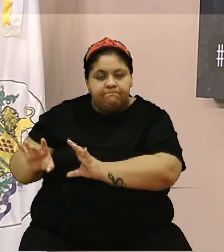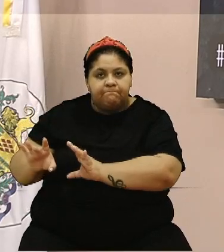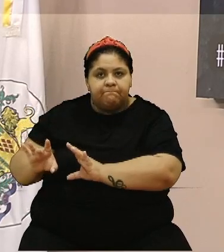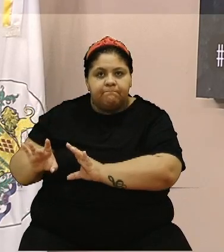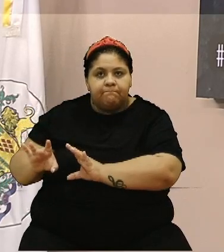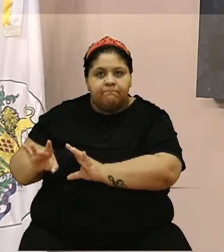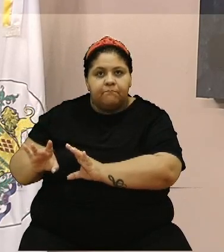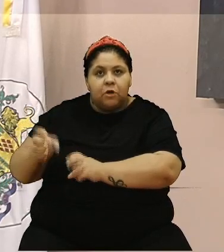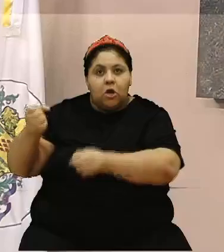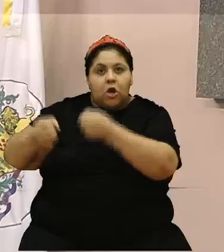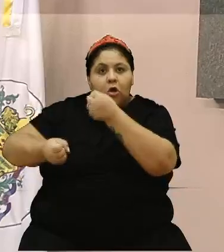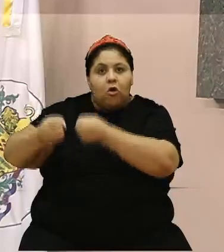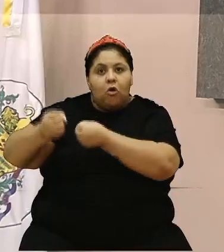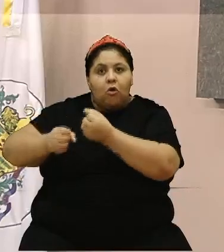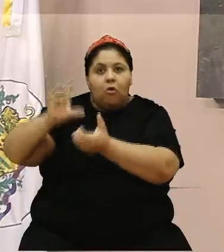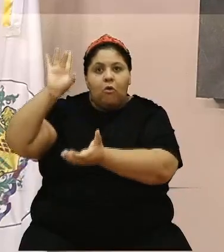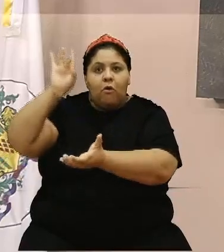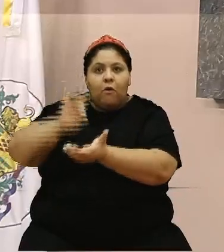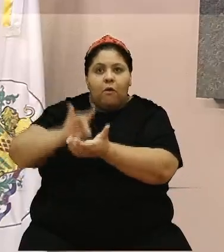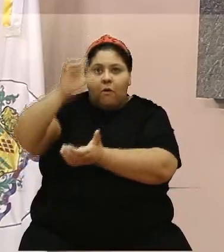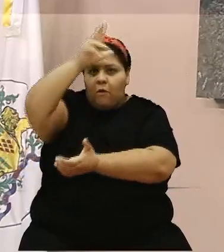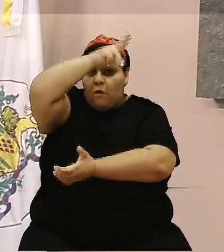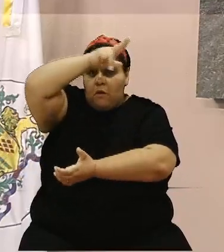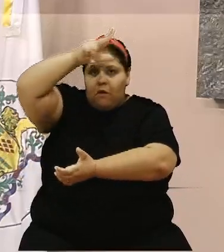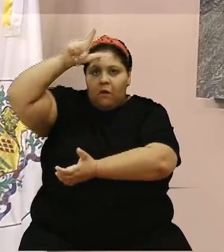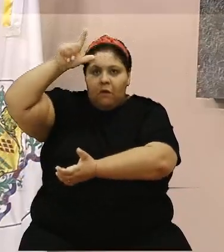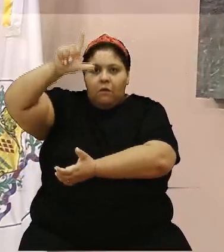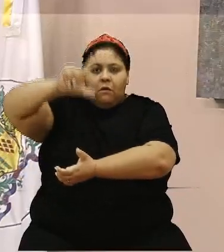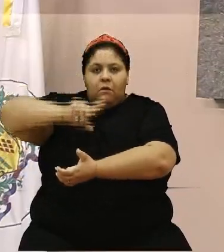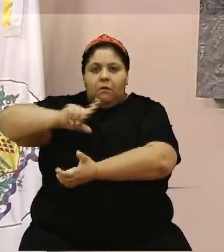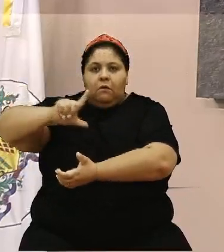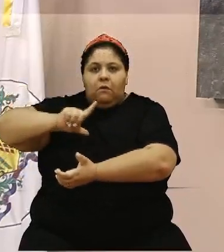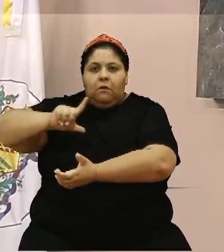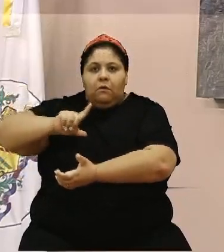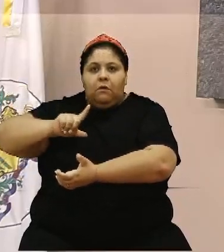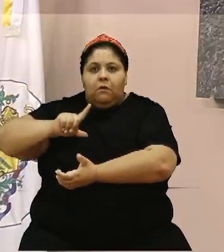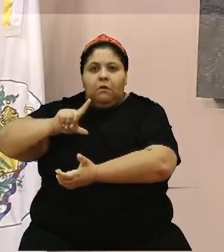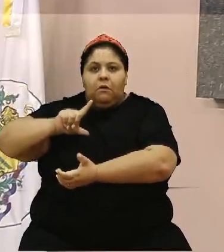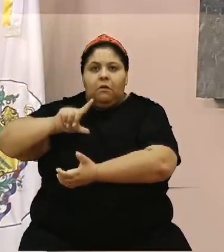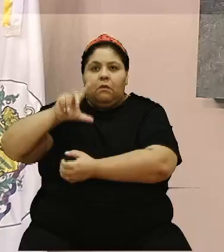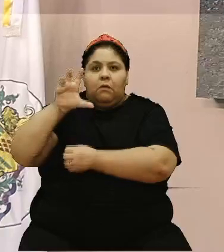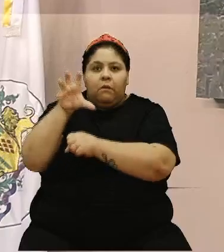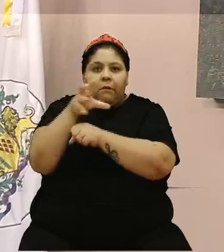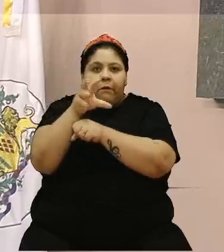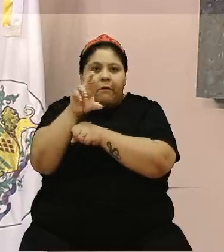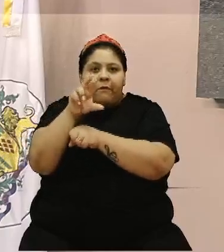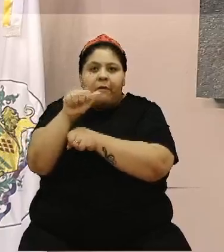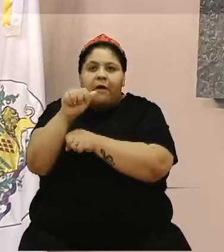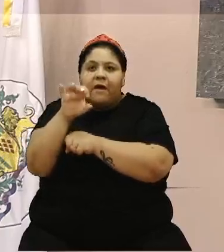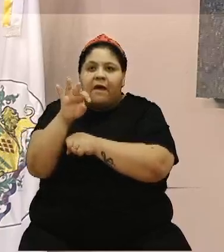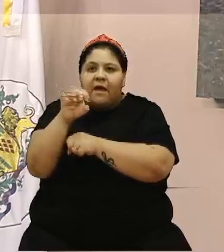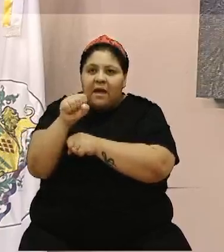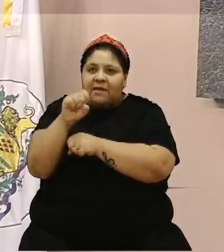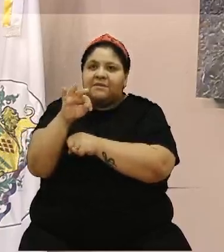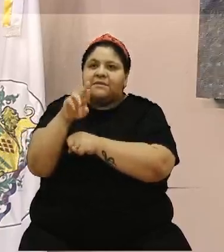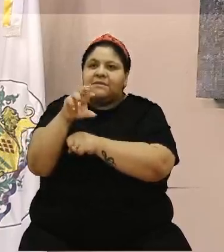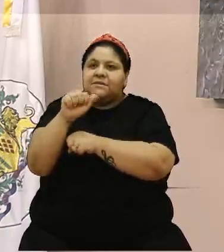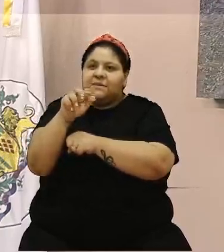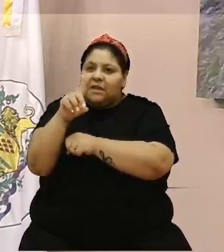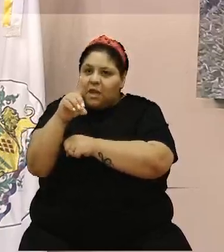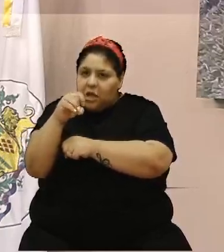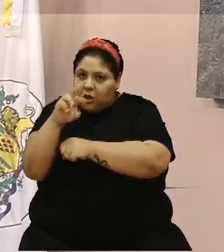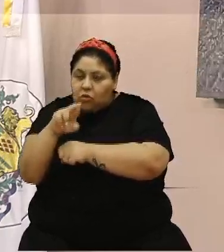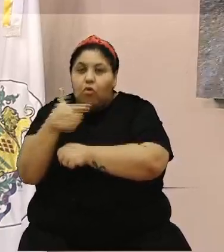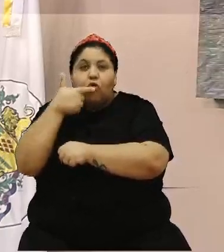O carro oficial da prefeitura tem um rastreador, então nós conseguimos as provas materiais, diferentemente